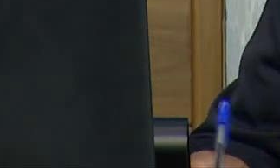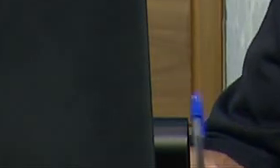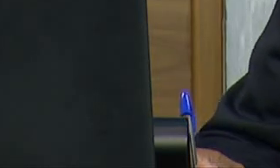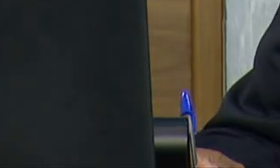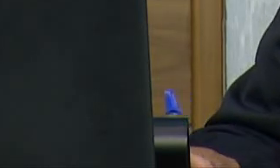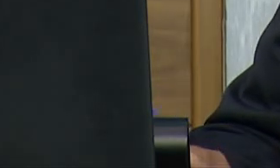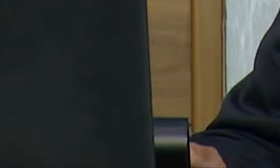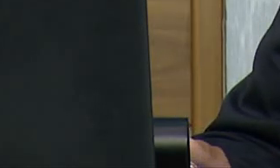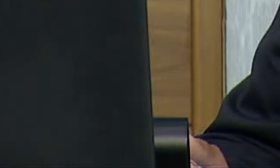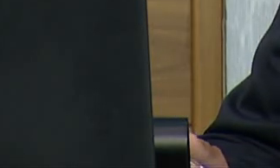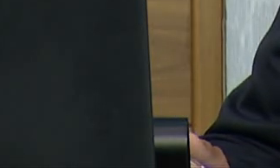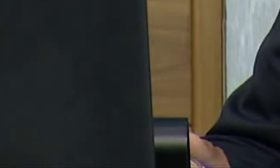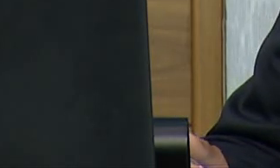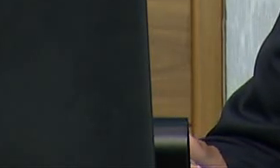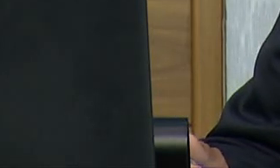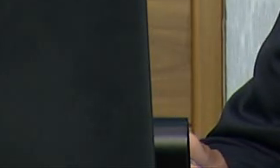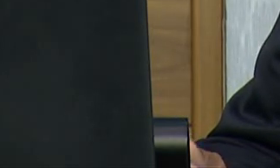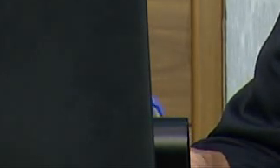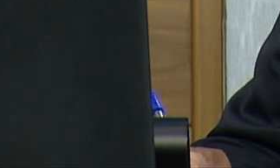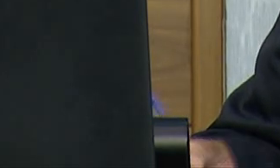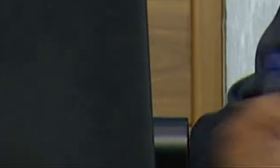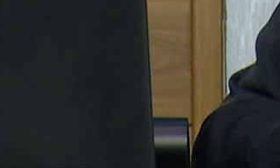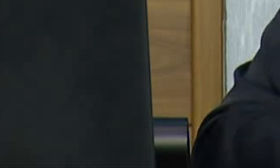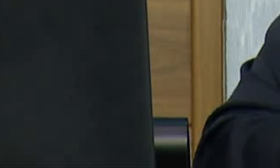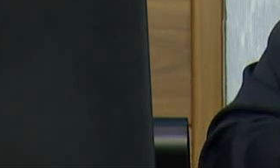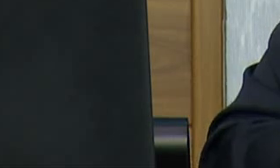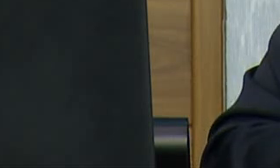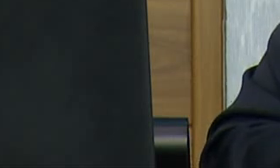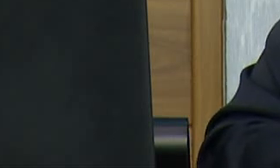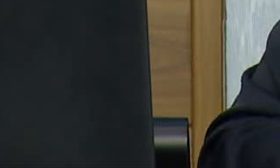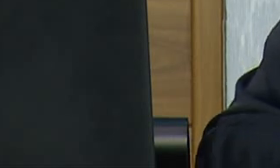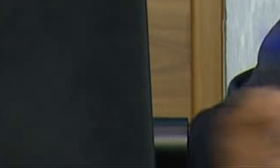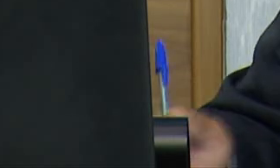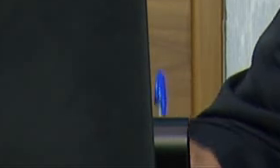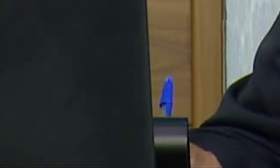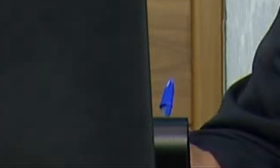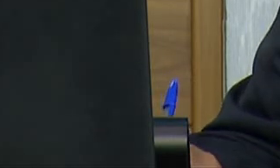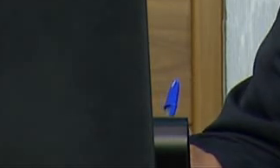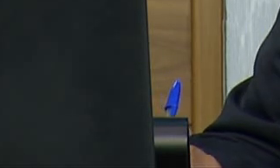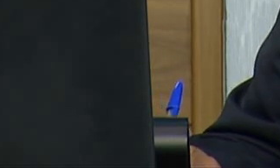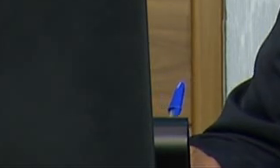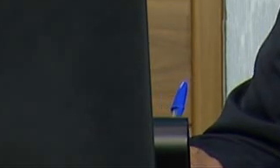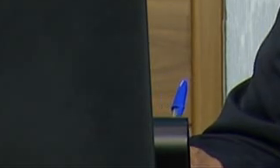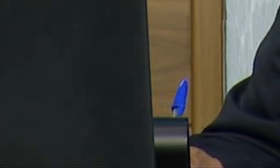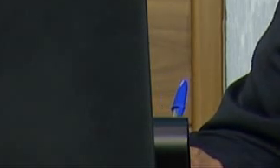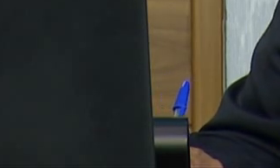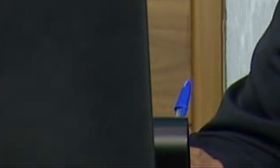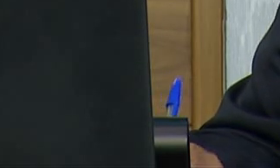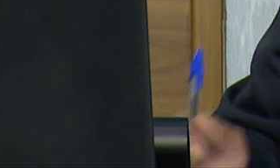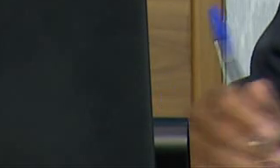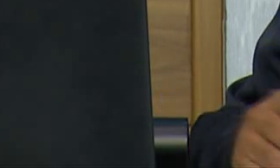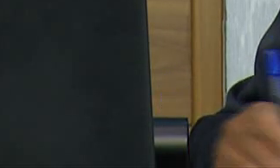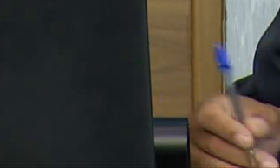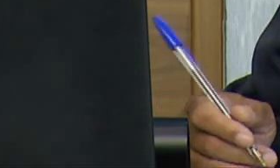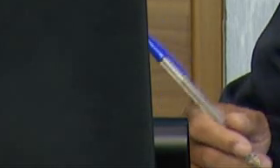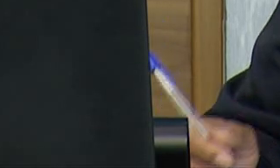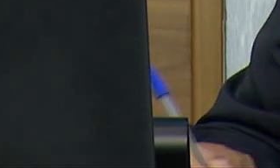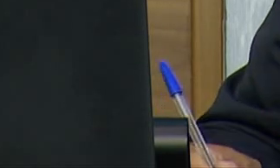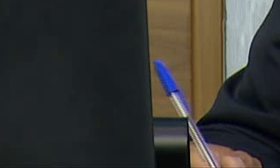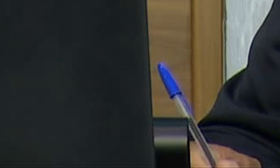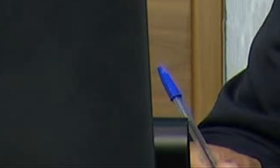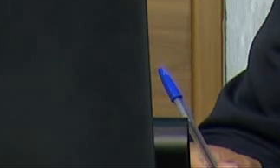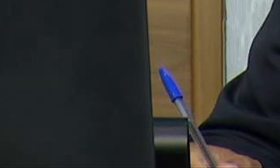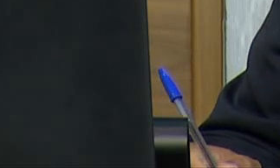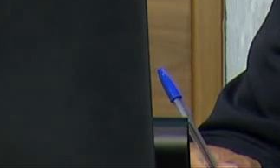prejudicado. Projeto de resolução 0723 do vereador Cristiano Passos, que acrescenta ao artigo